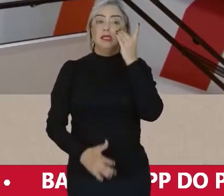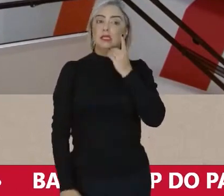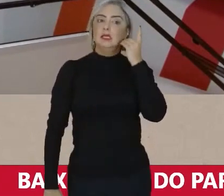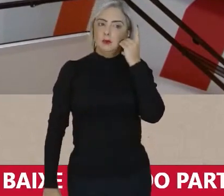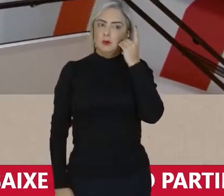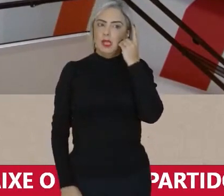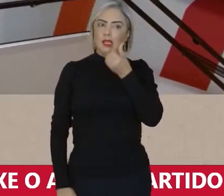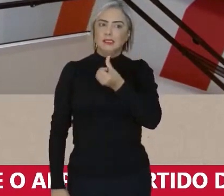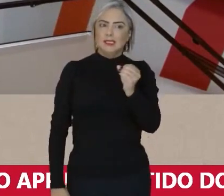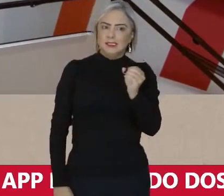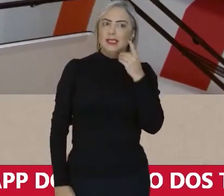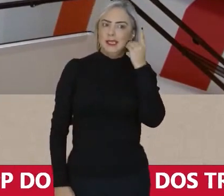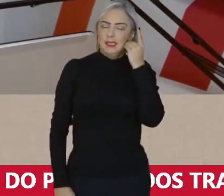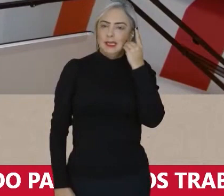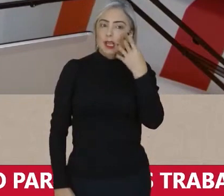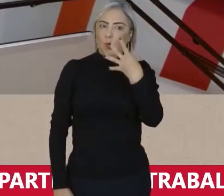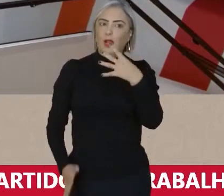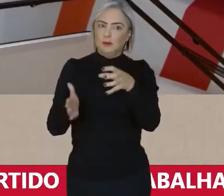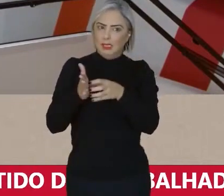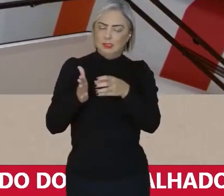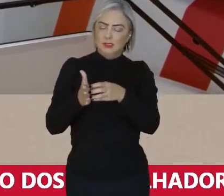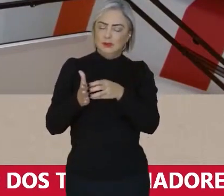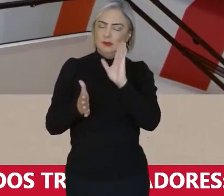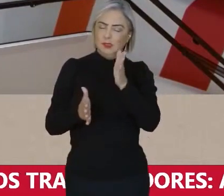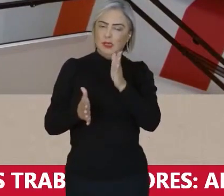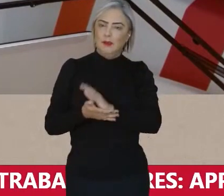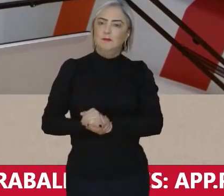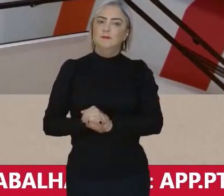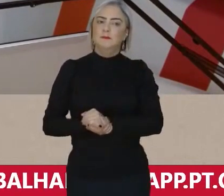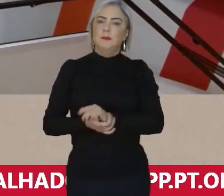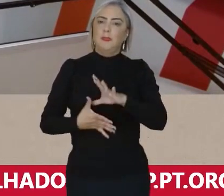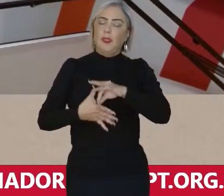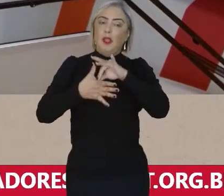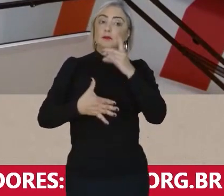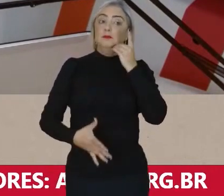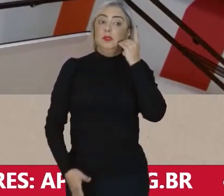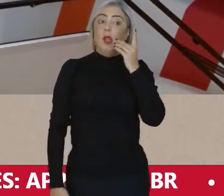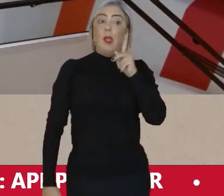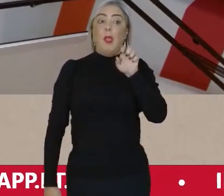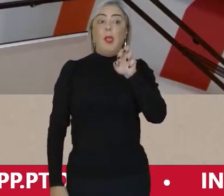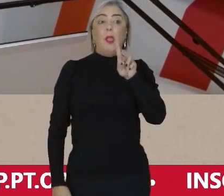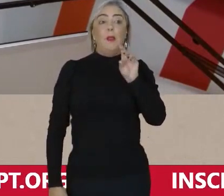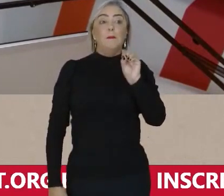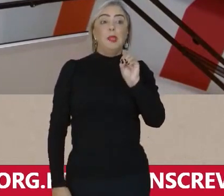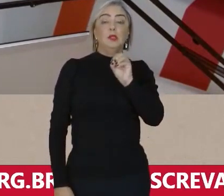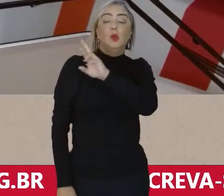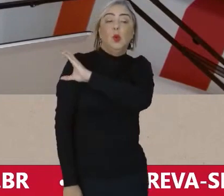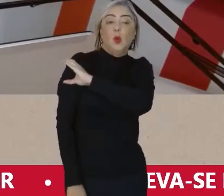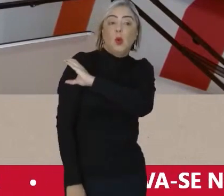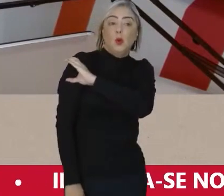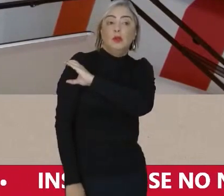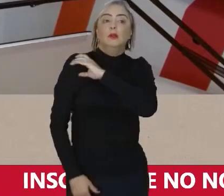que subscreveram desses 4 partidos que eu mencionei, encabeçados pelo deputado Pedro Czai, que é o coordenador do